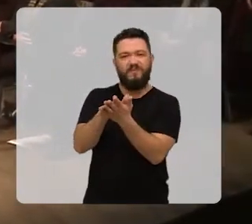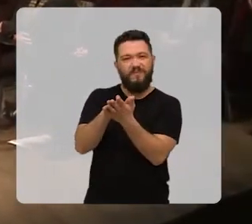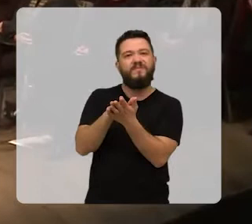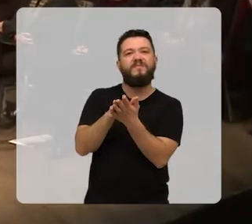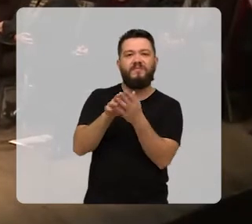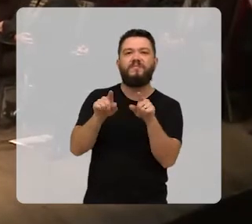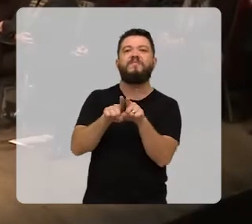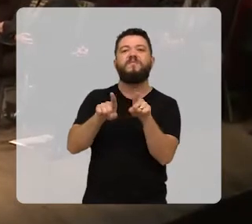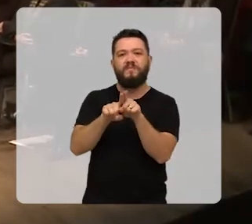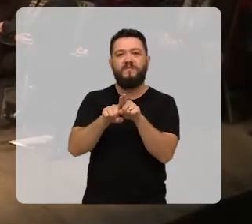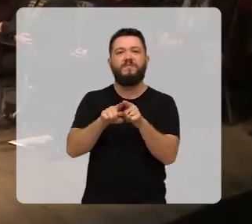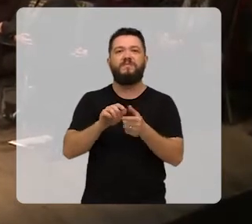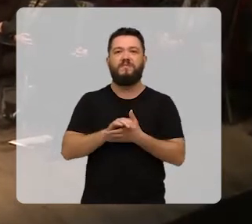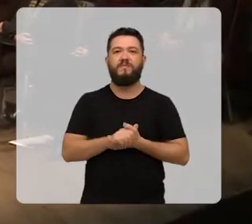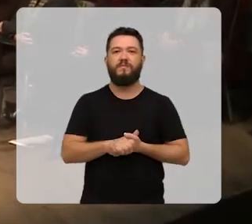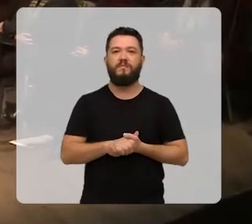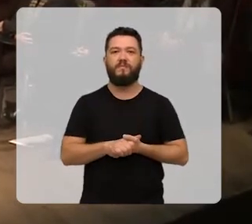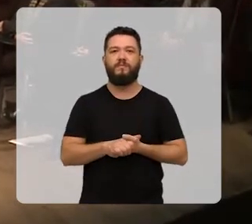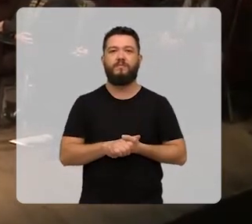massacrados